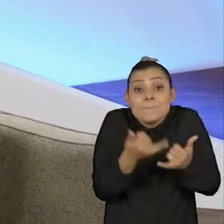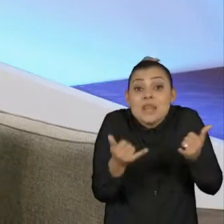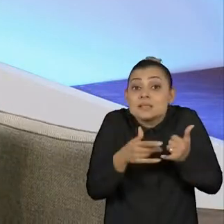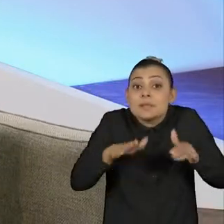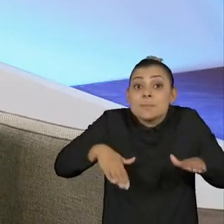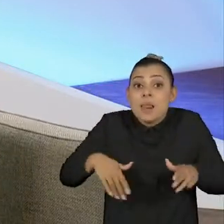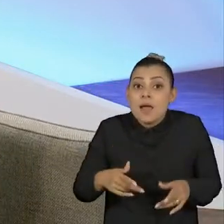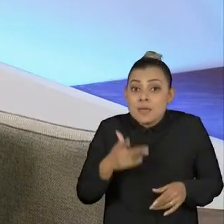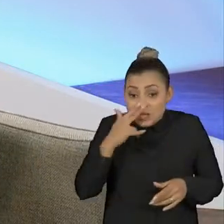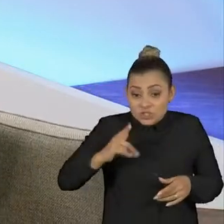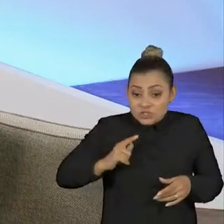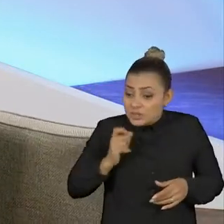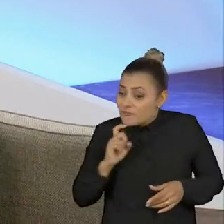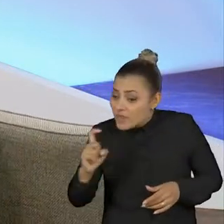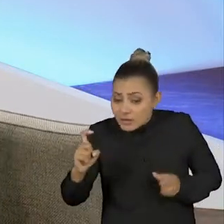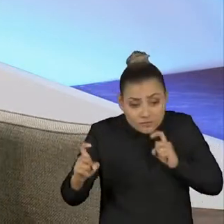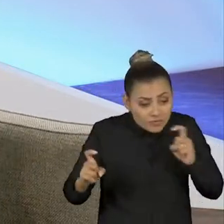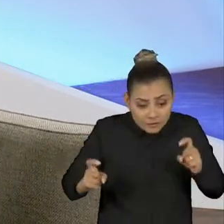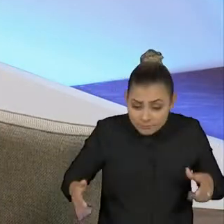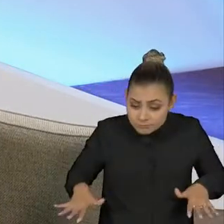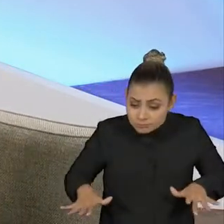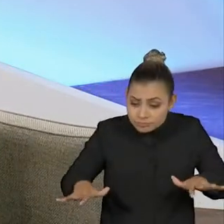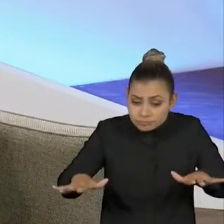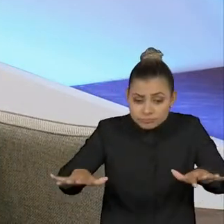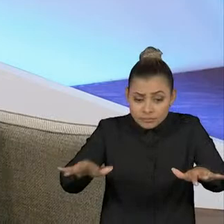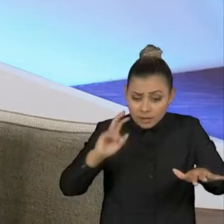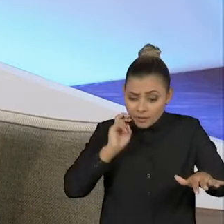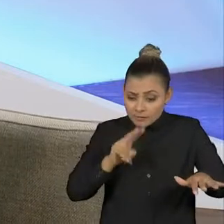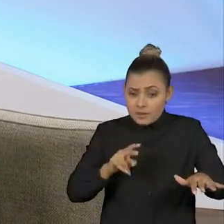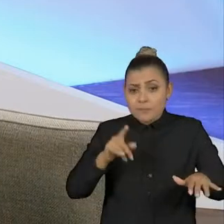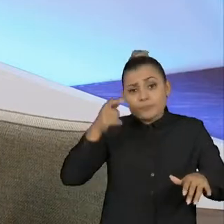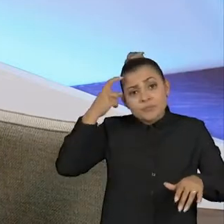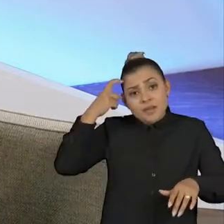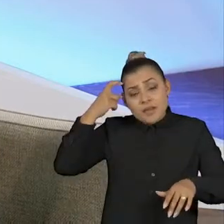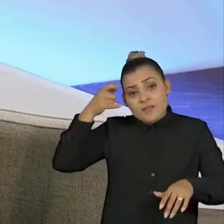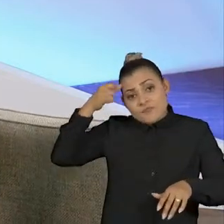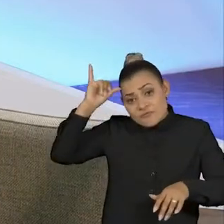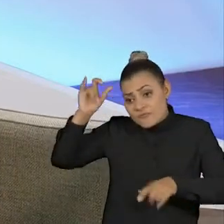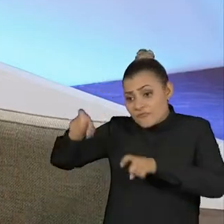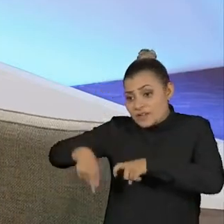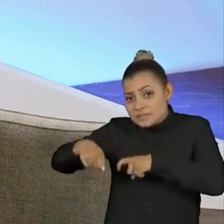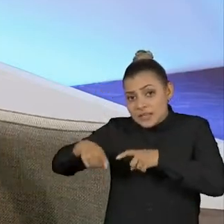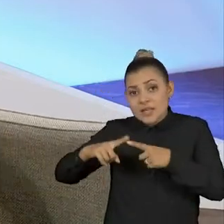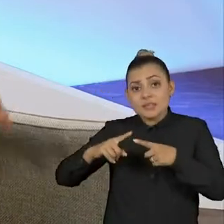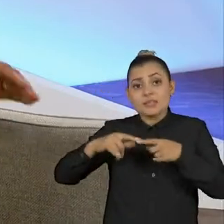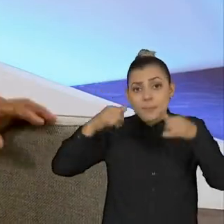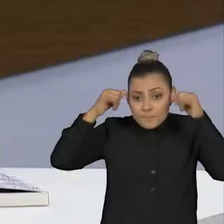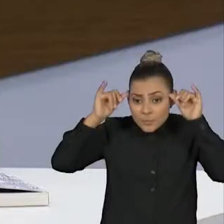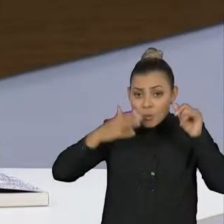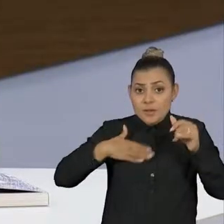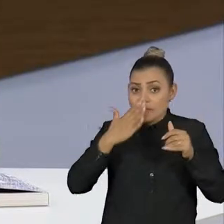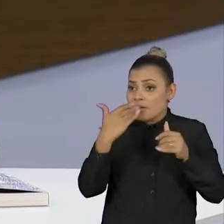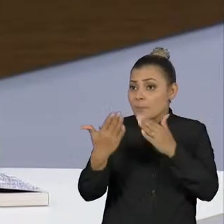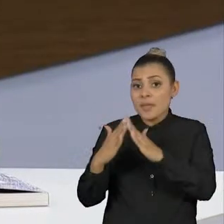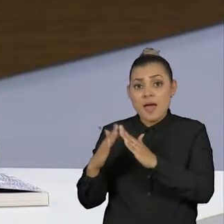meio. E de um lado e de outro, fazendas e fazendas, passava bicho, passava boi na minha porta,